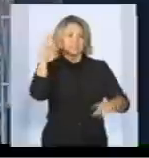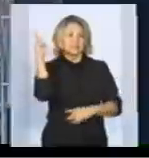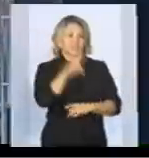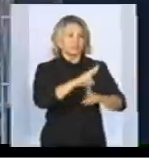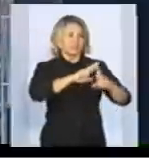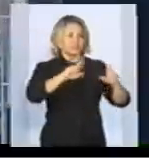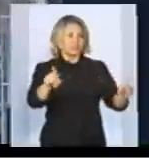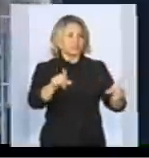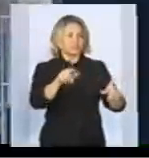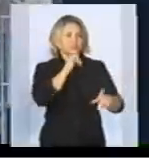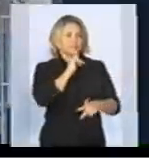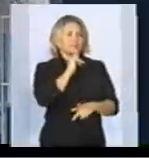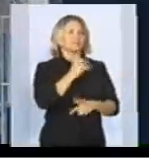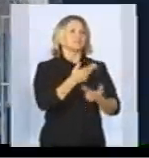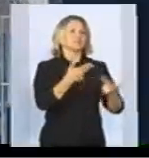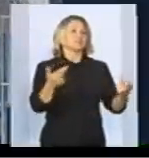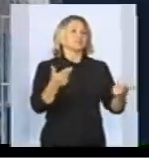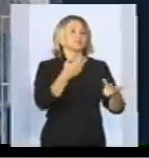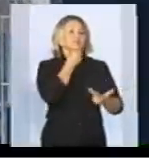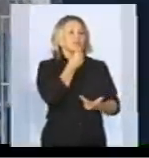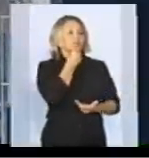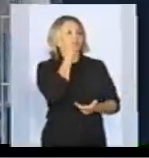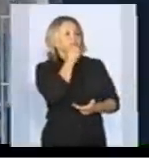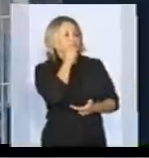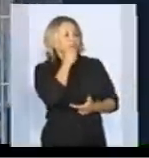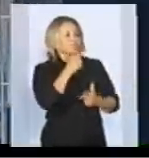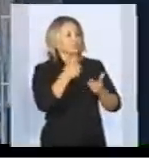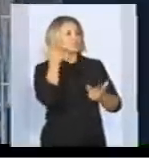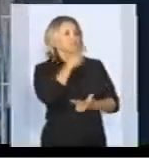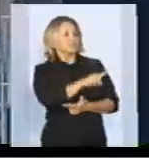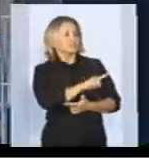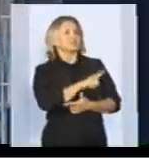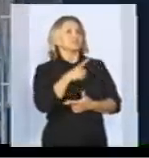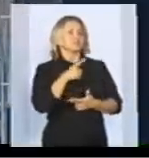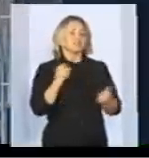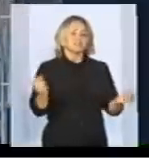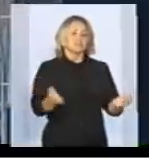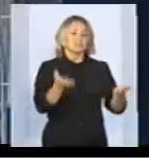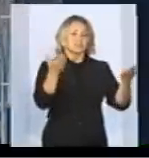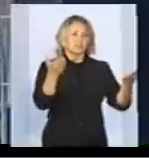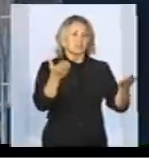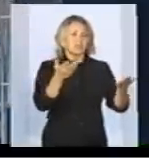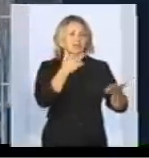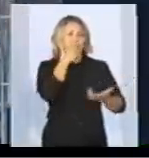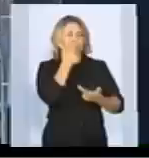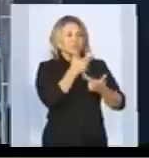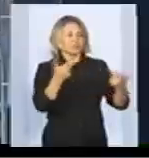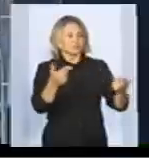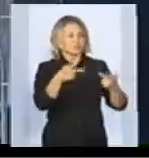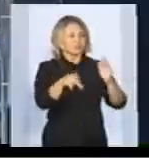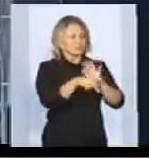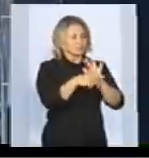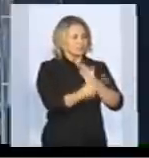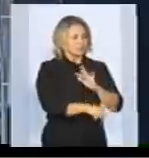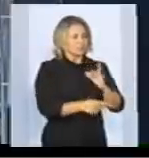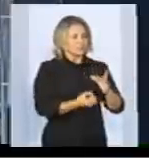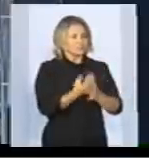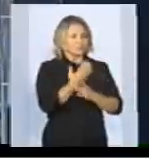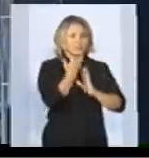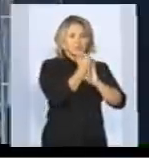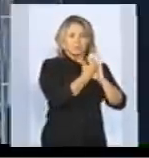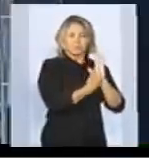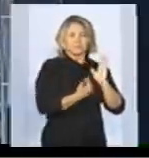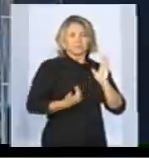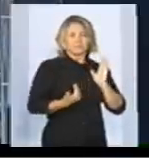na supremacia de gênero sustentados por altos índices de audiência e patrocínios na baixa influência pública nas linhas de programação e na